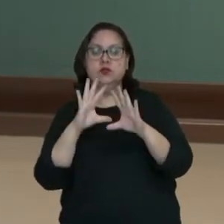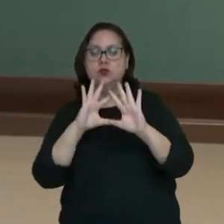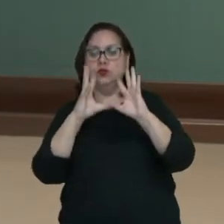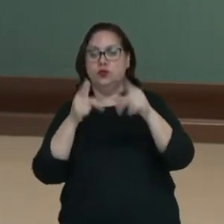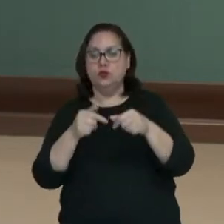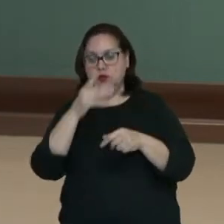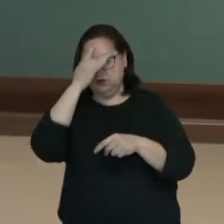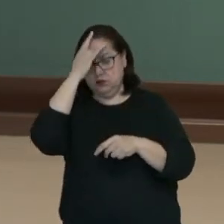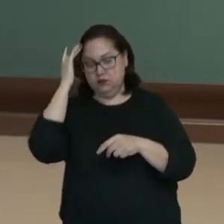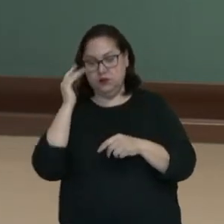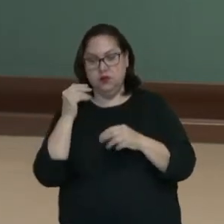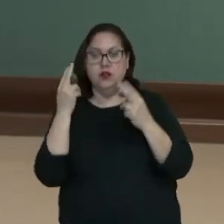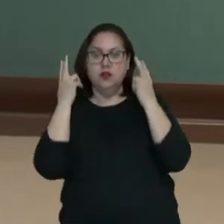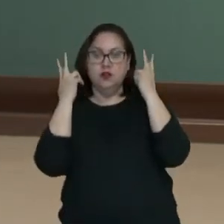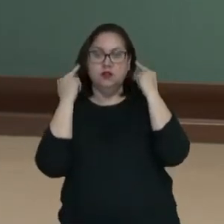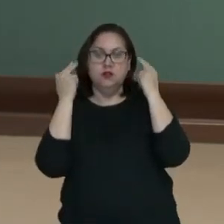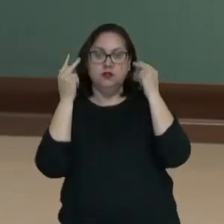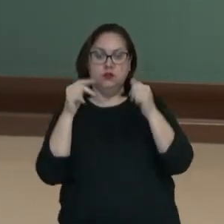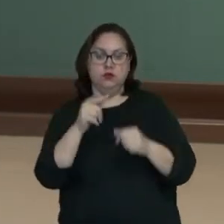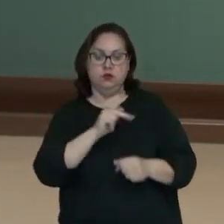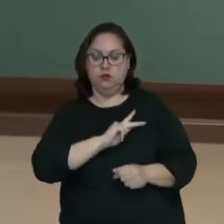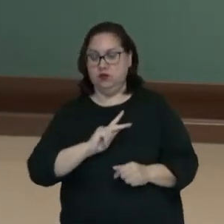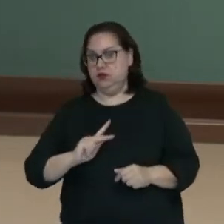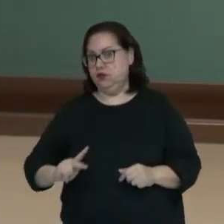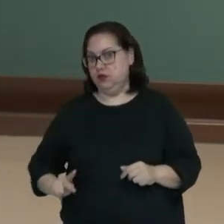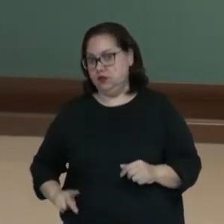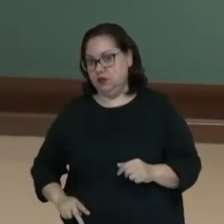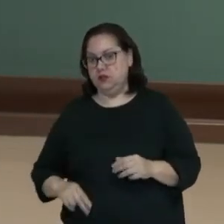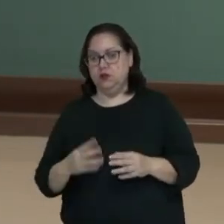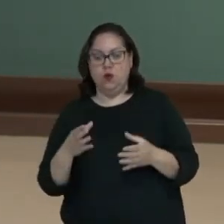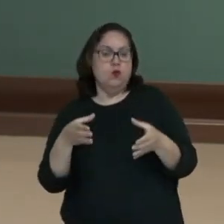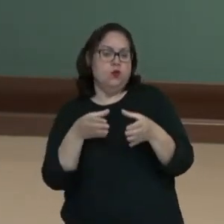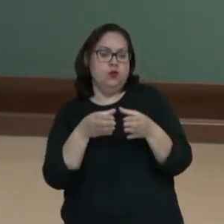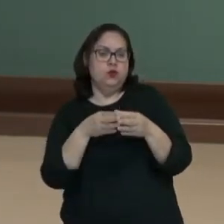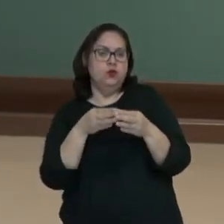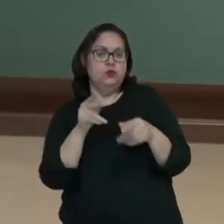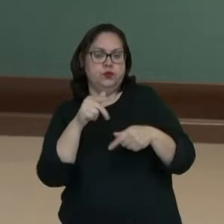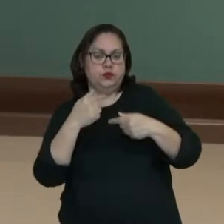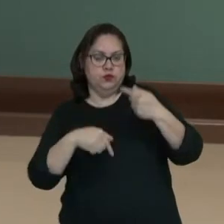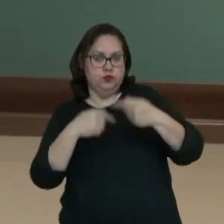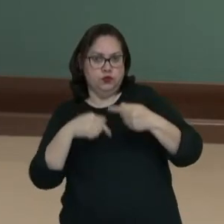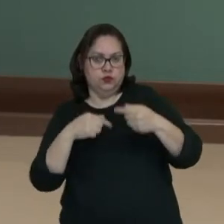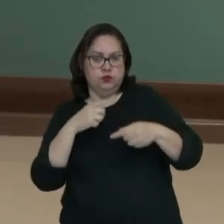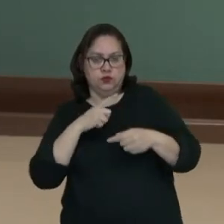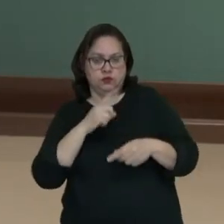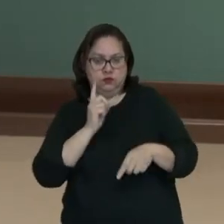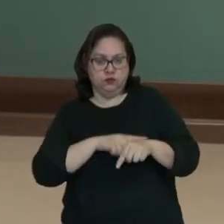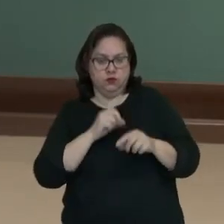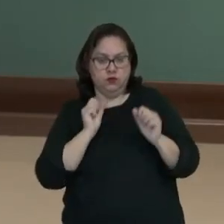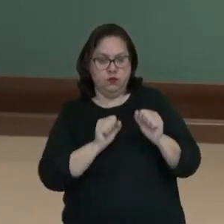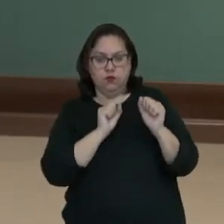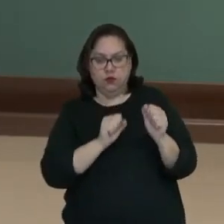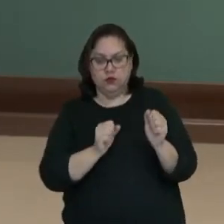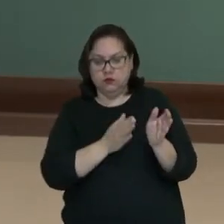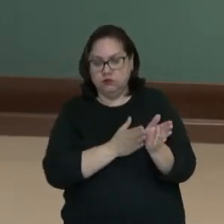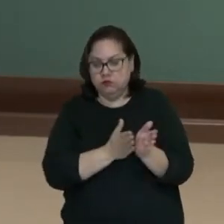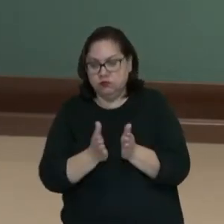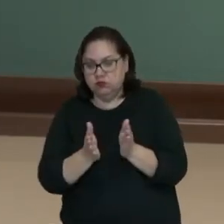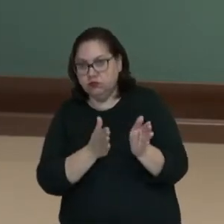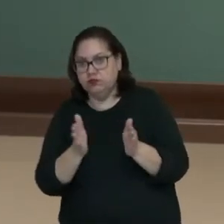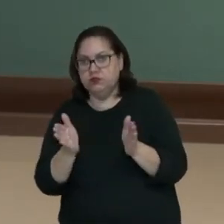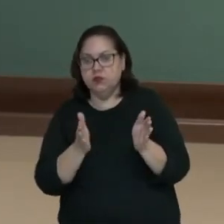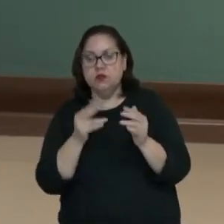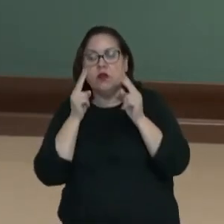pessoas. É muito natural que um presidente, né, que um grupo de políticos que está no momento no poder tenha um alinhamento político,